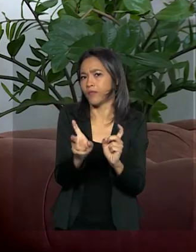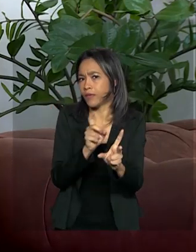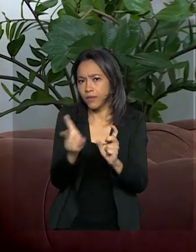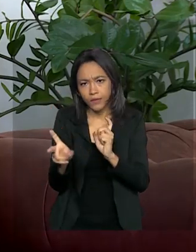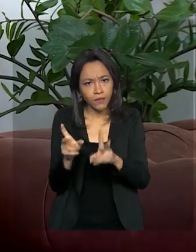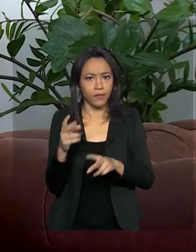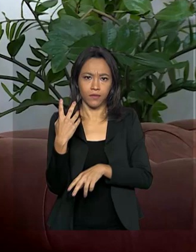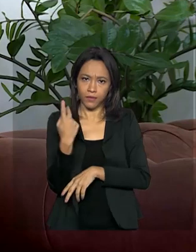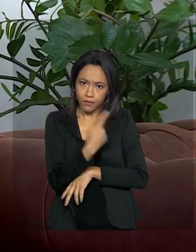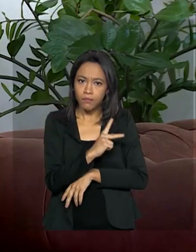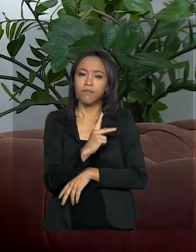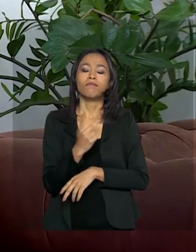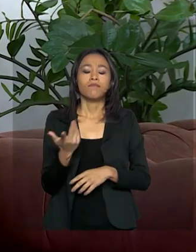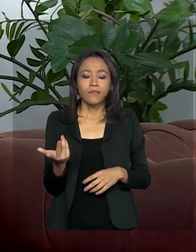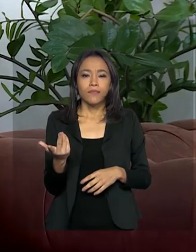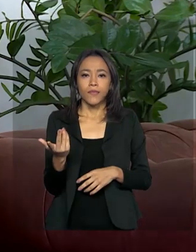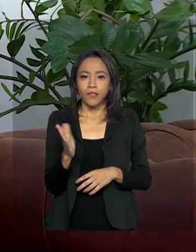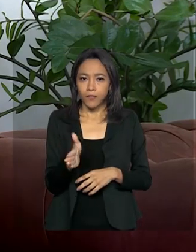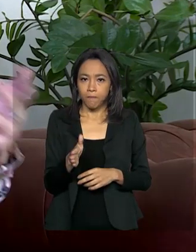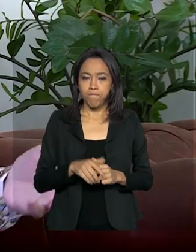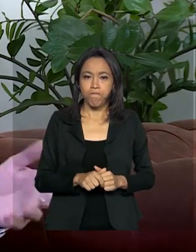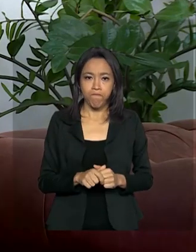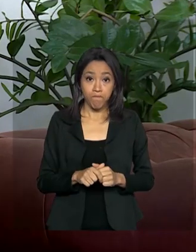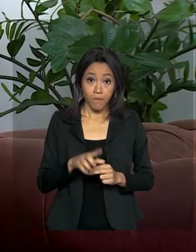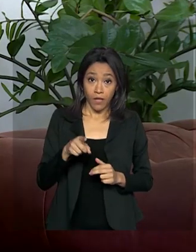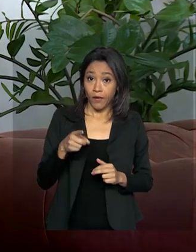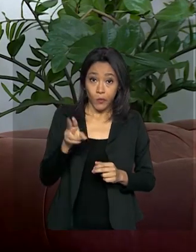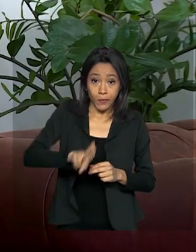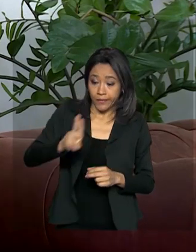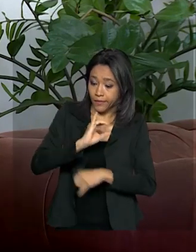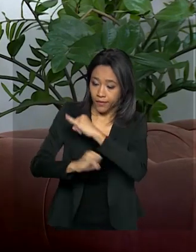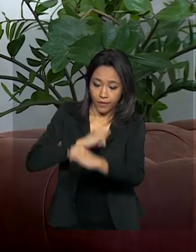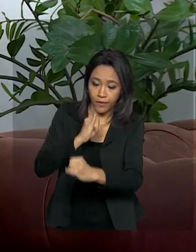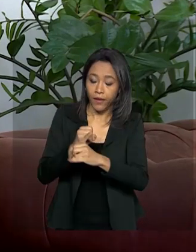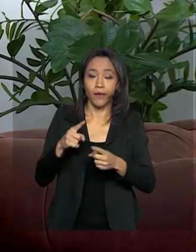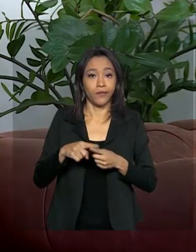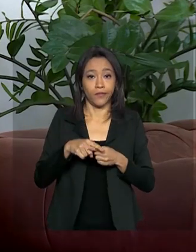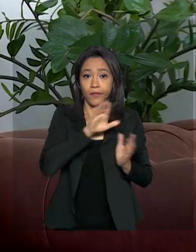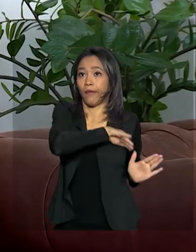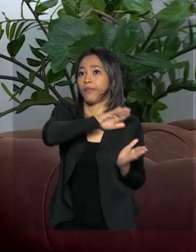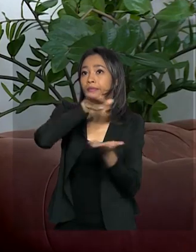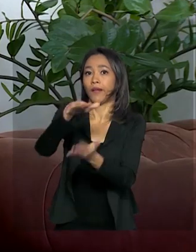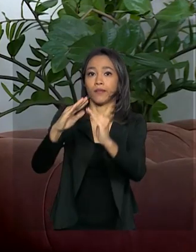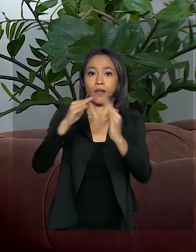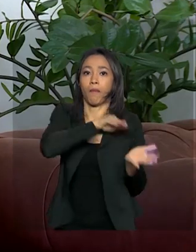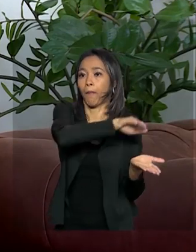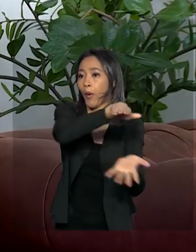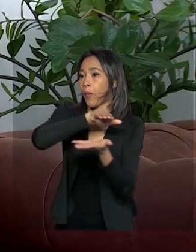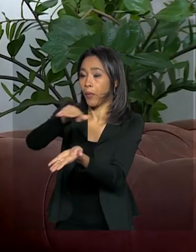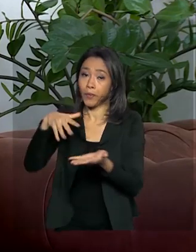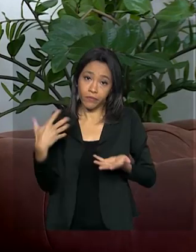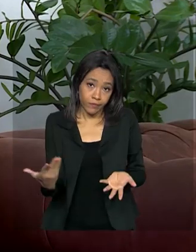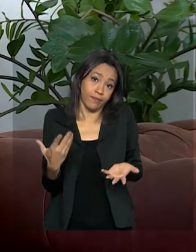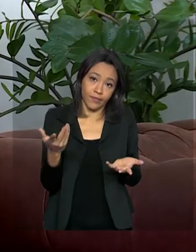sendo feitas né via internet entregas enfim as coisas estão